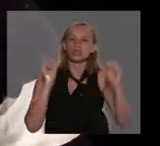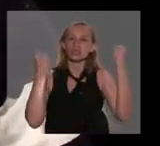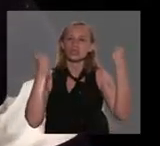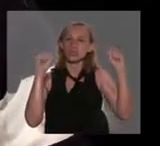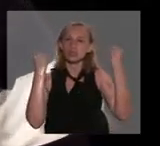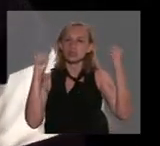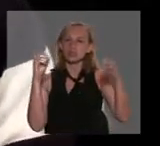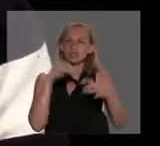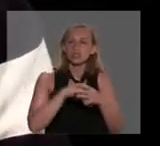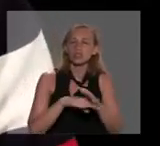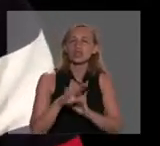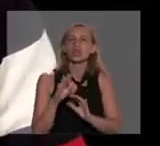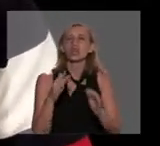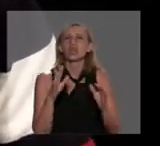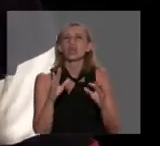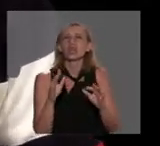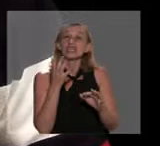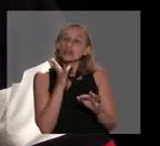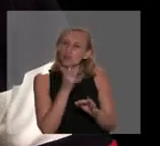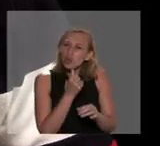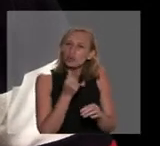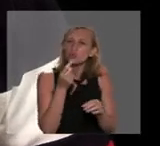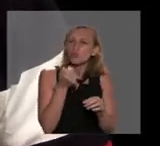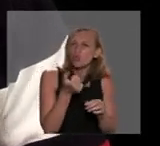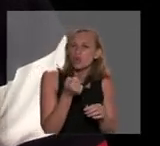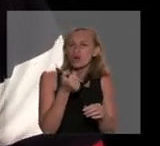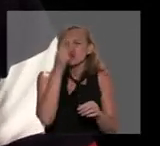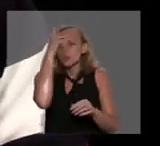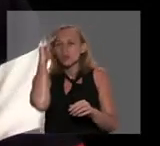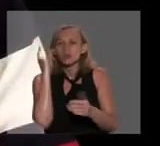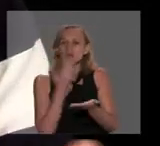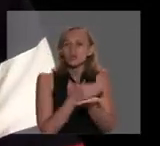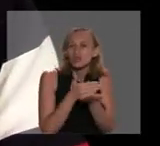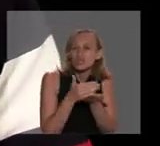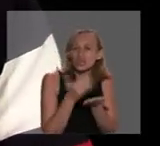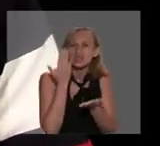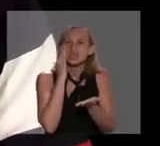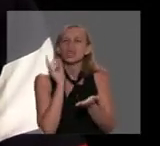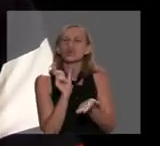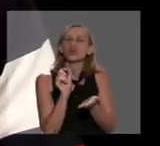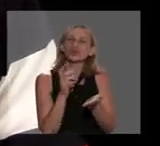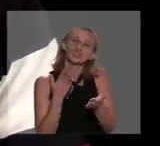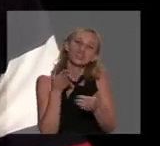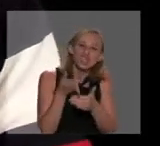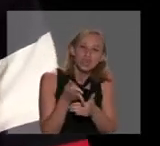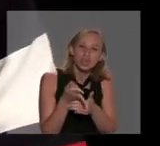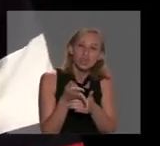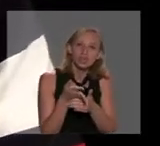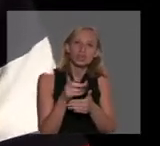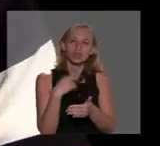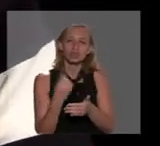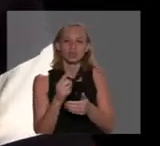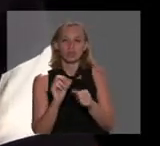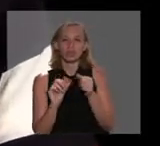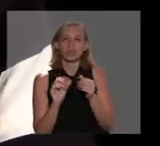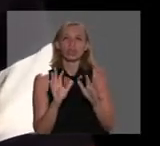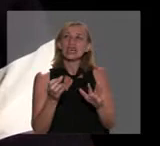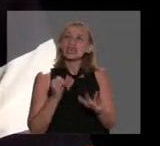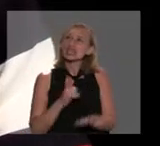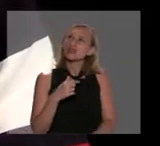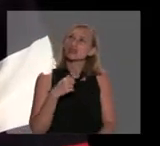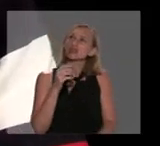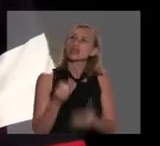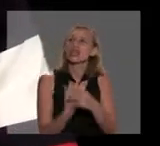academia, que a gente conversava, e demora um pouco para as pessoas começarem a entender aonde a gente quer chegar com o que a gente